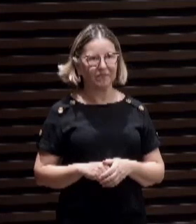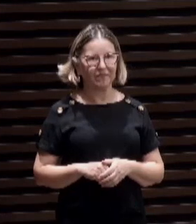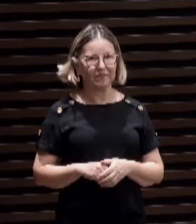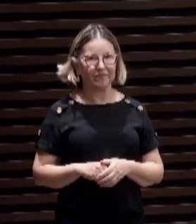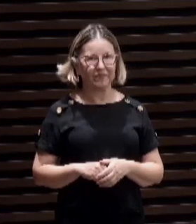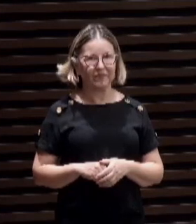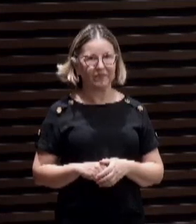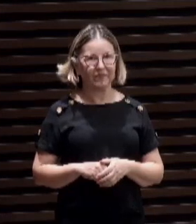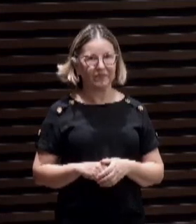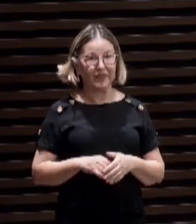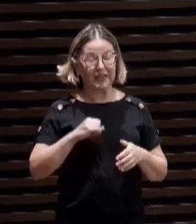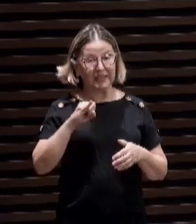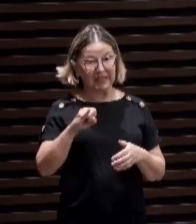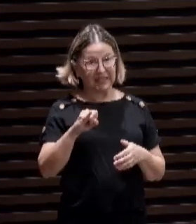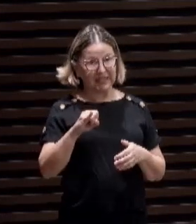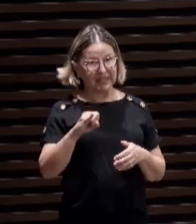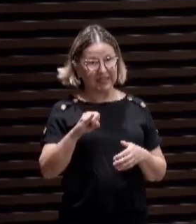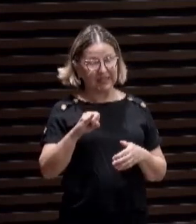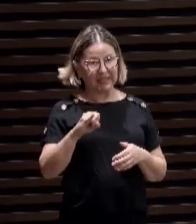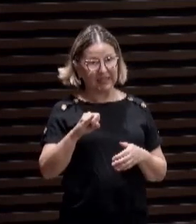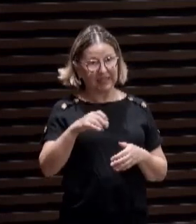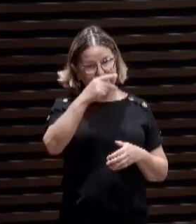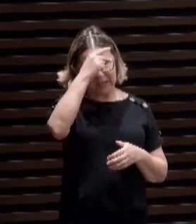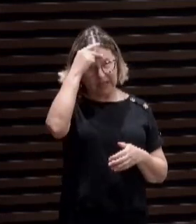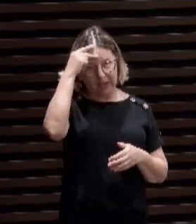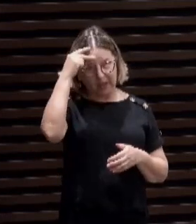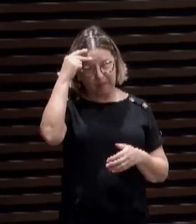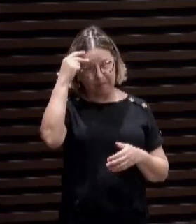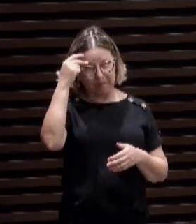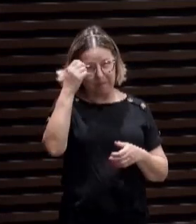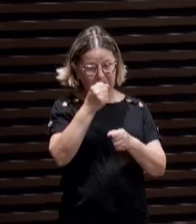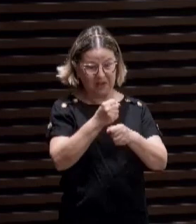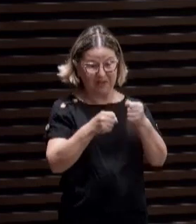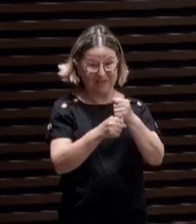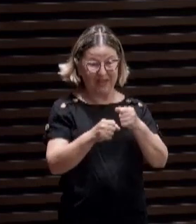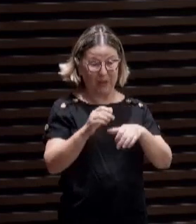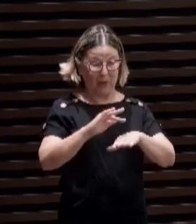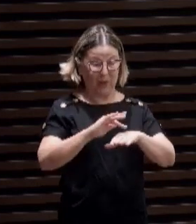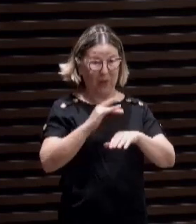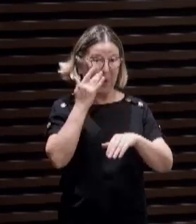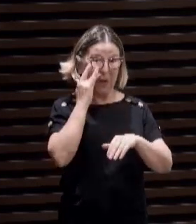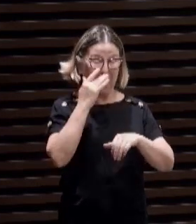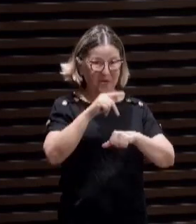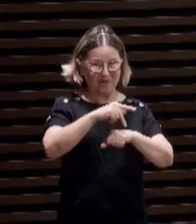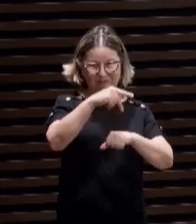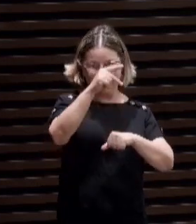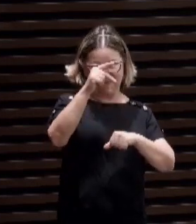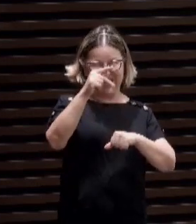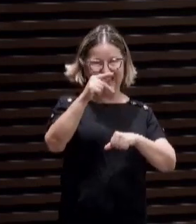alguém edifica sobre o fundamento é ouro, prata, pedras preciosas, madeira,